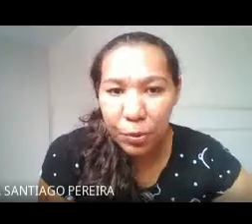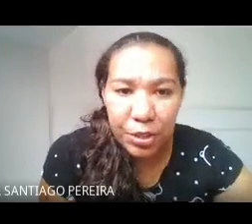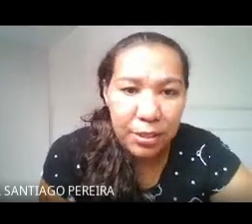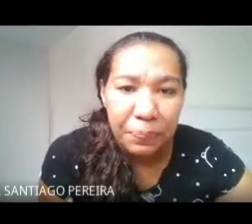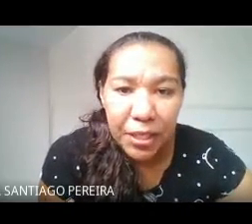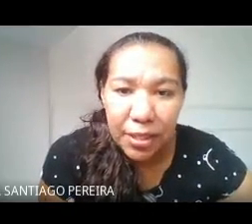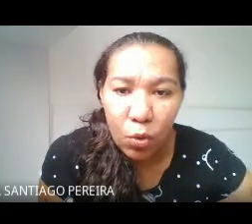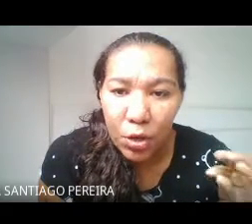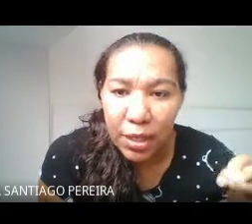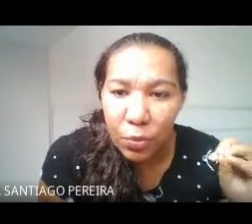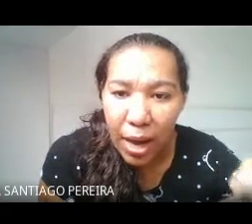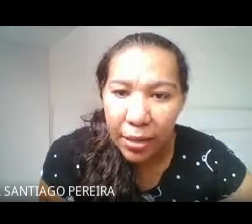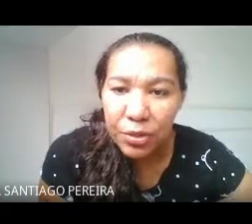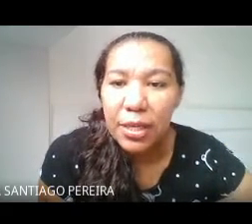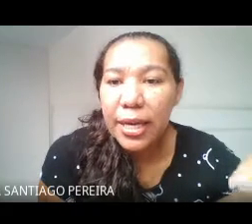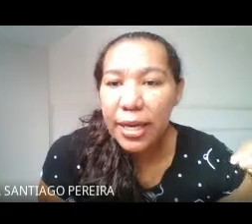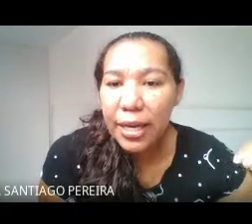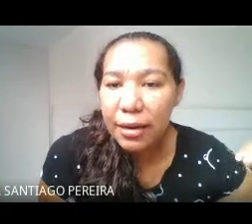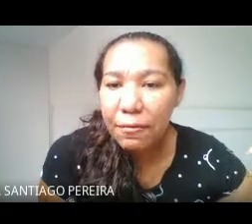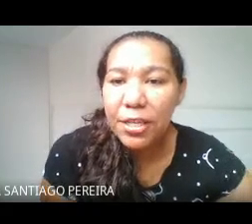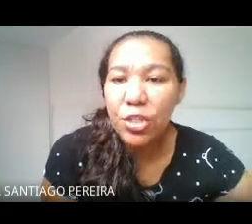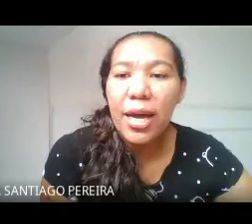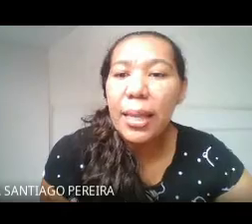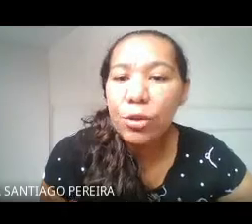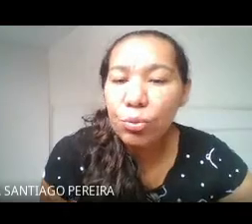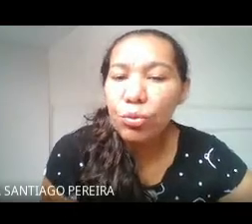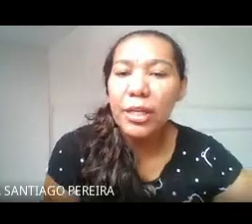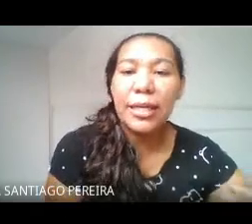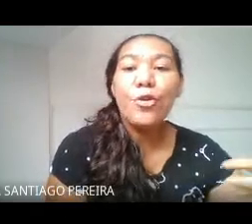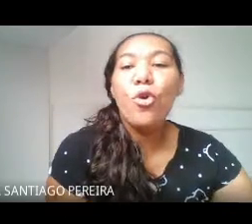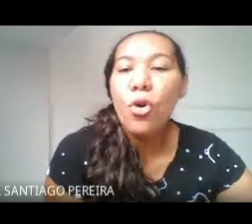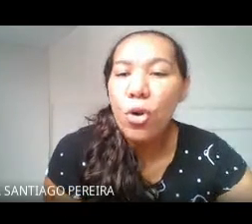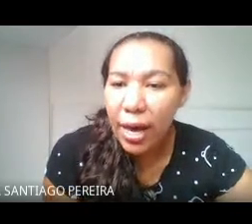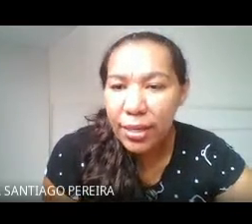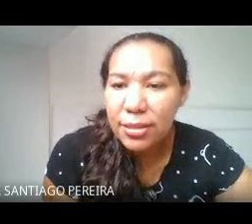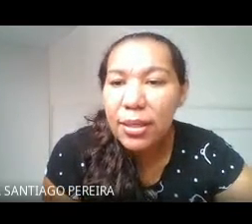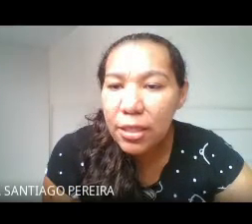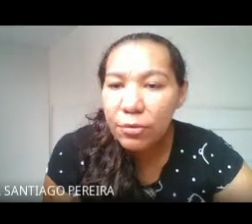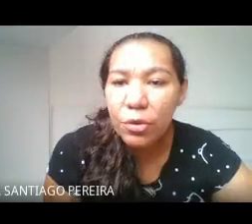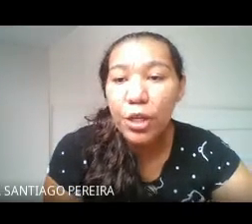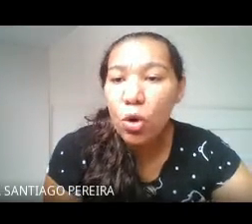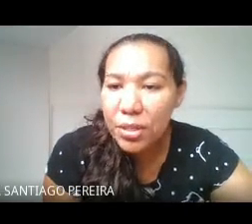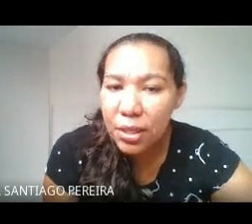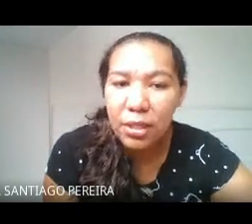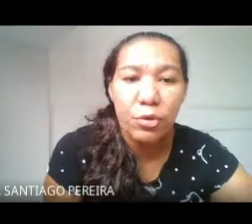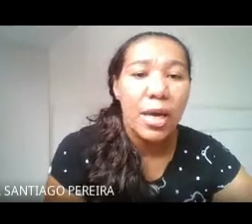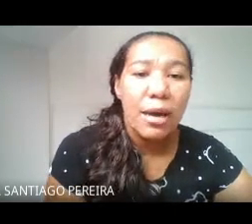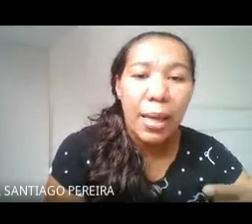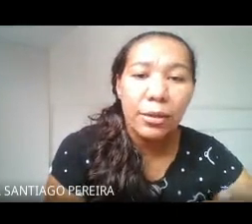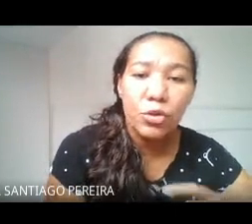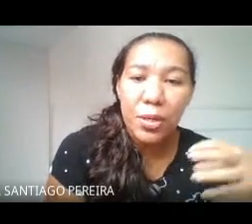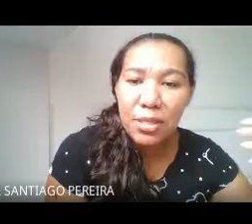Dorian Gray Portrait. Então, Oscar Wilde fez, né, a leitura, ele criou aí esse livro, criou esse